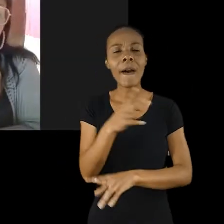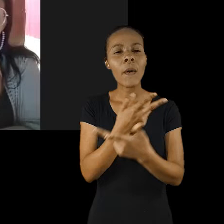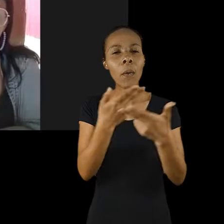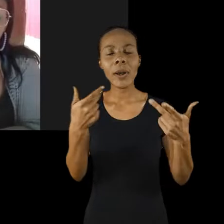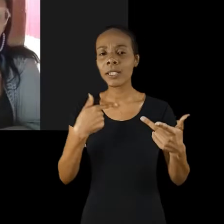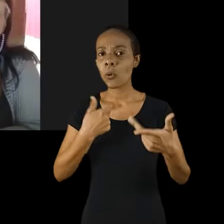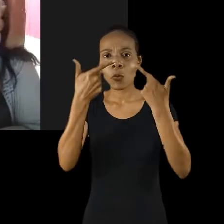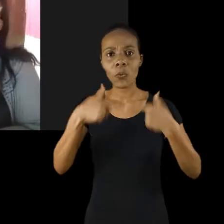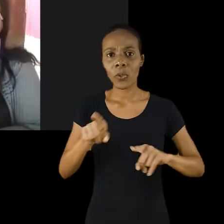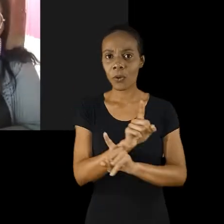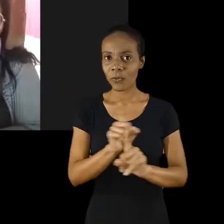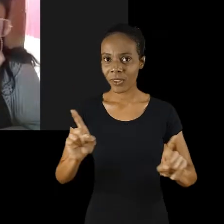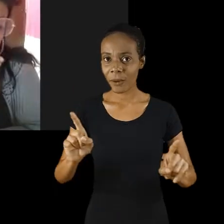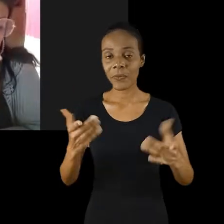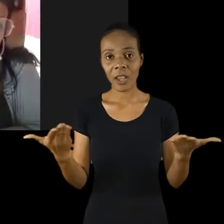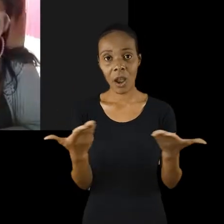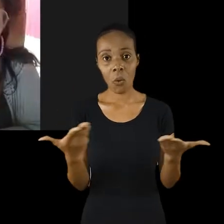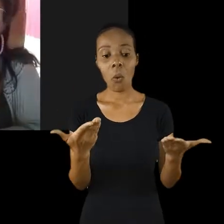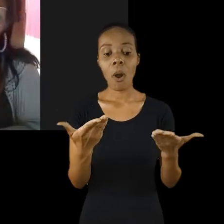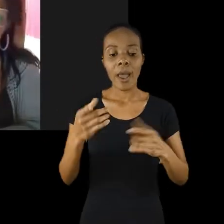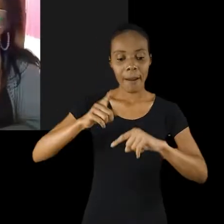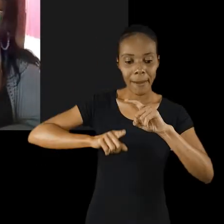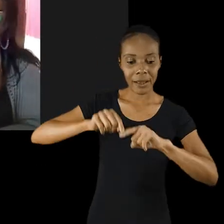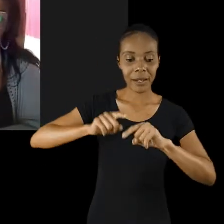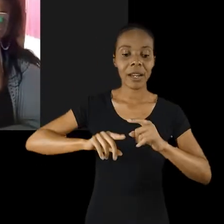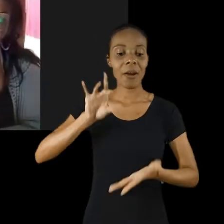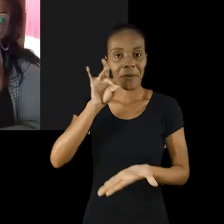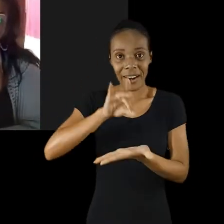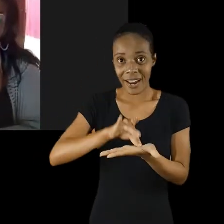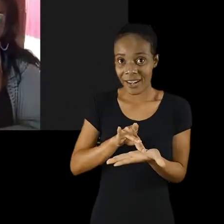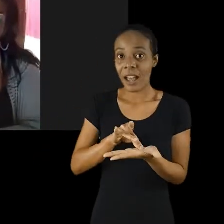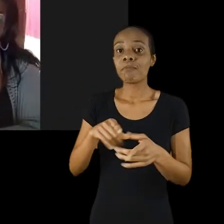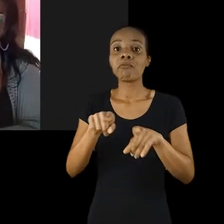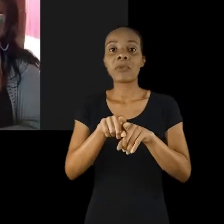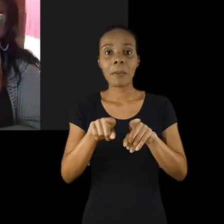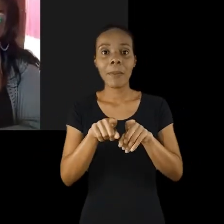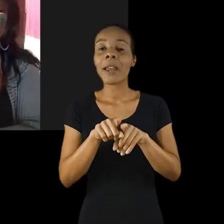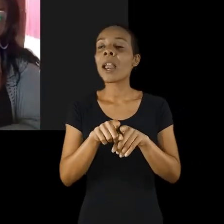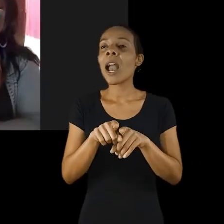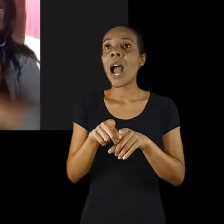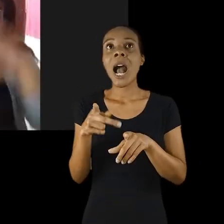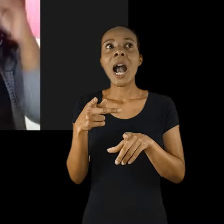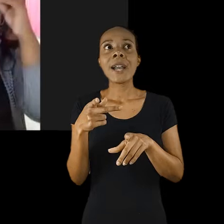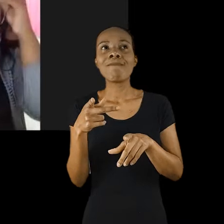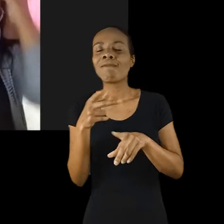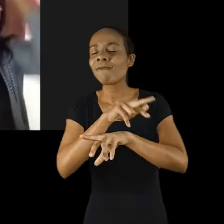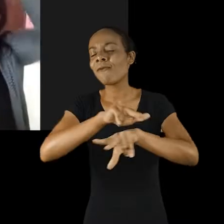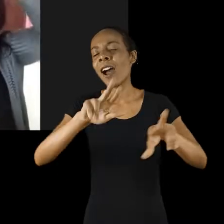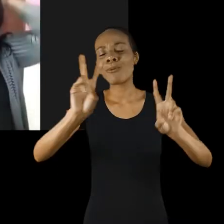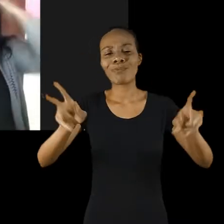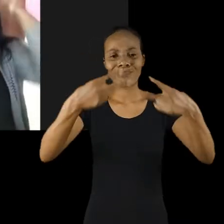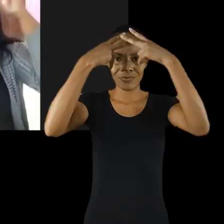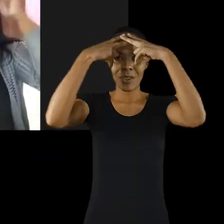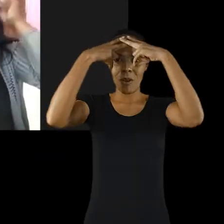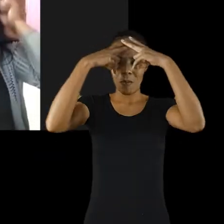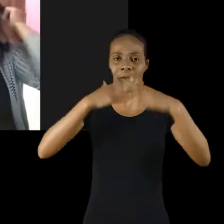eu possuir, se tornar material e realidade. Foi através das falas dos meus traumas também que a palavra fez